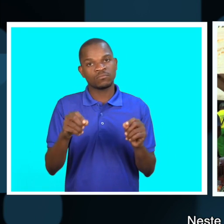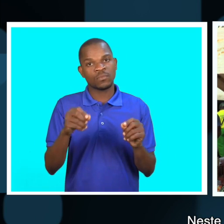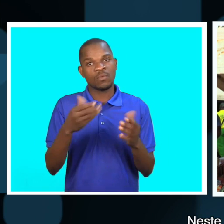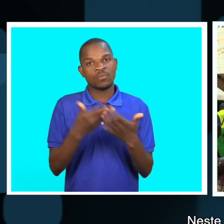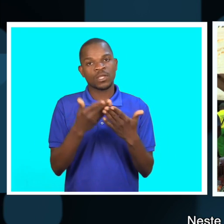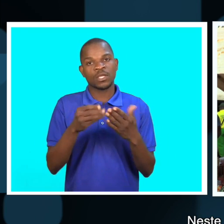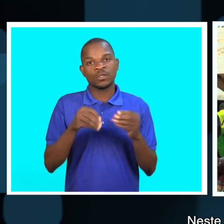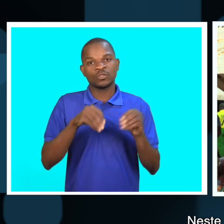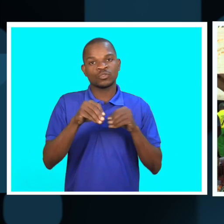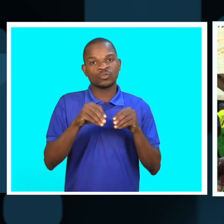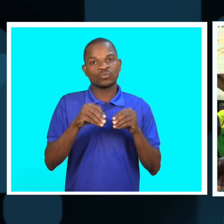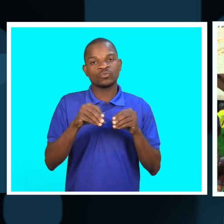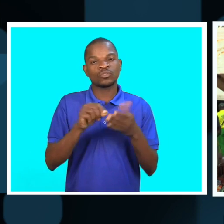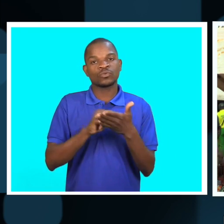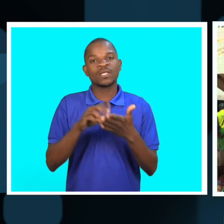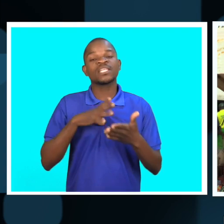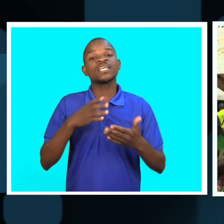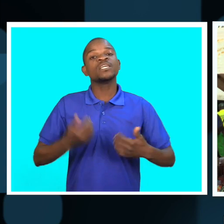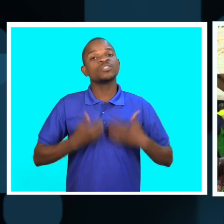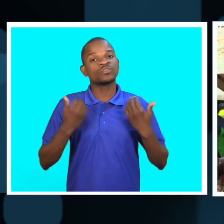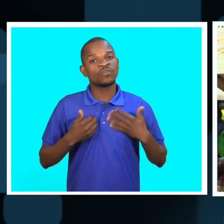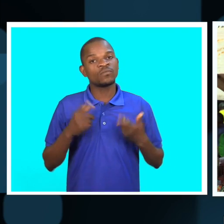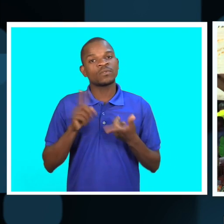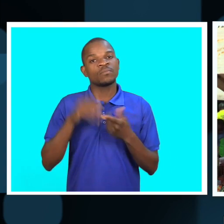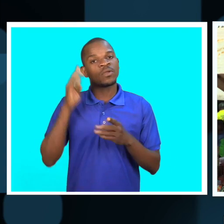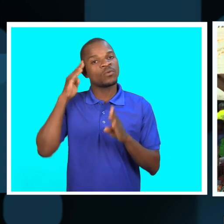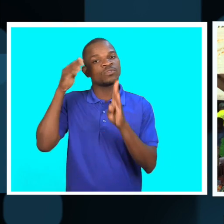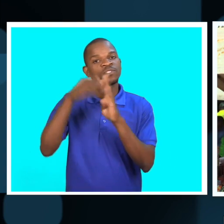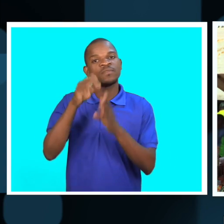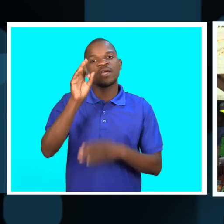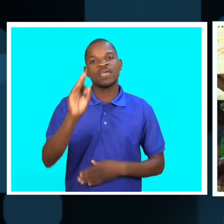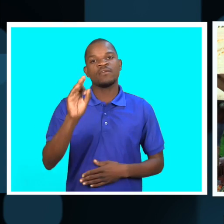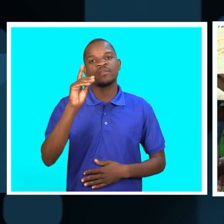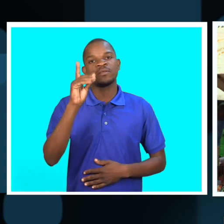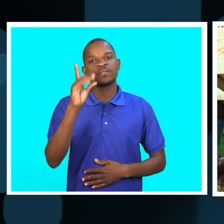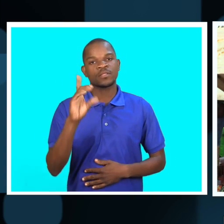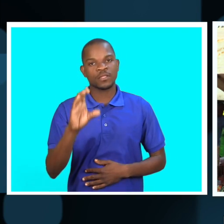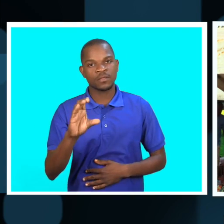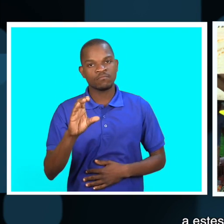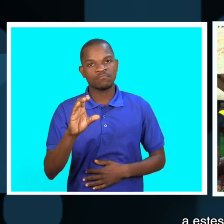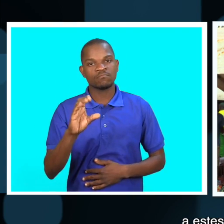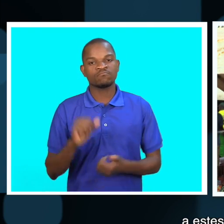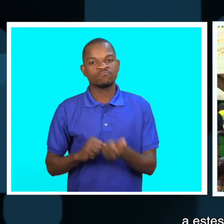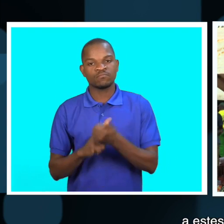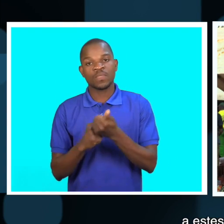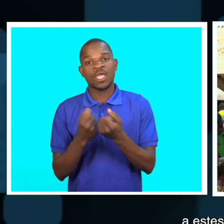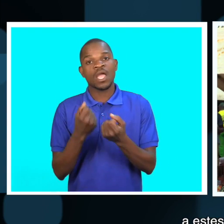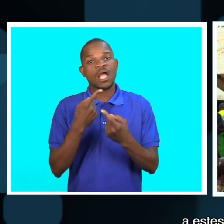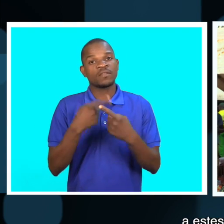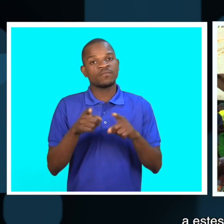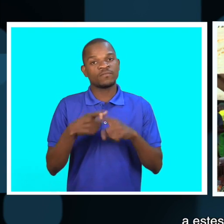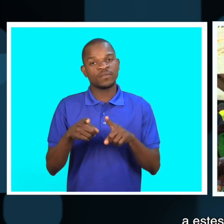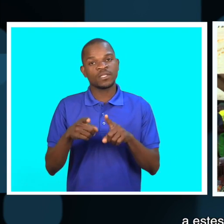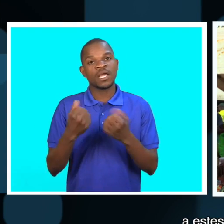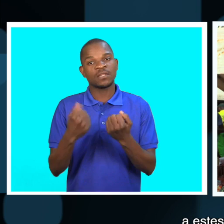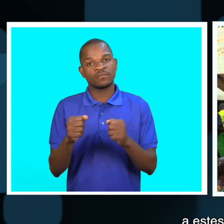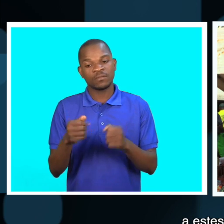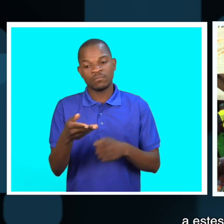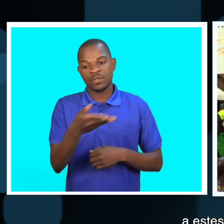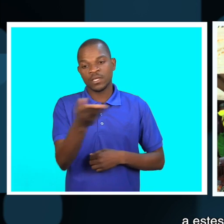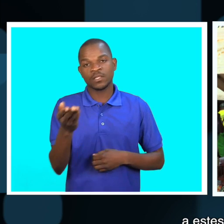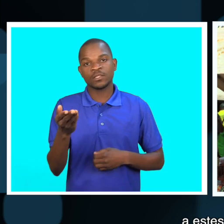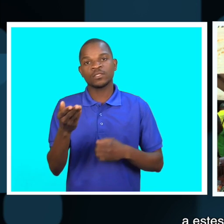jogos escolares têm jovens e é o objetivo da FTC proporcionar alguns serviços a esses jovens que estão